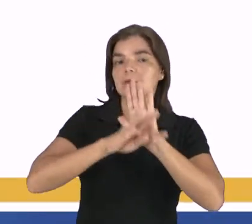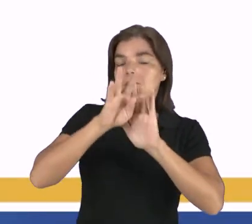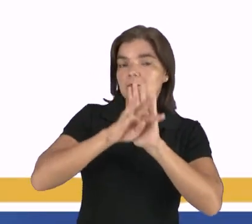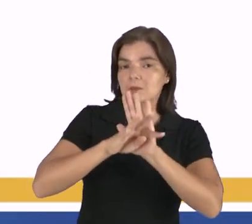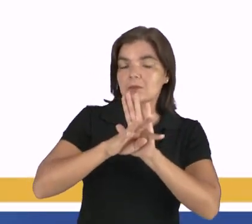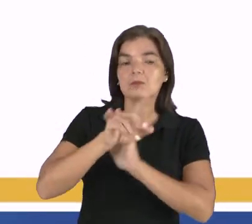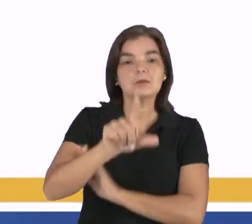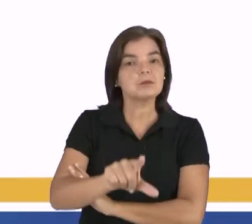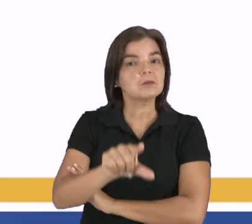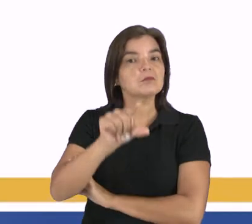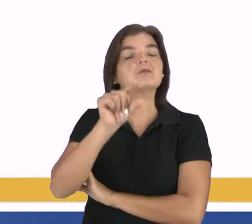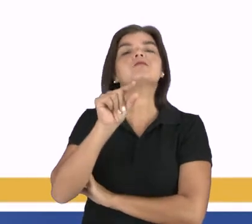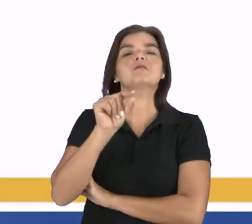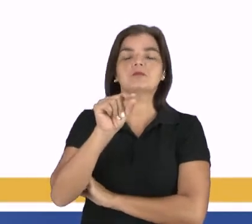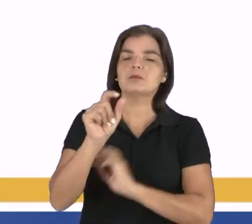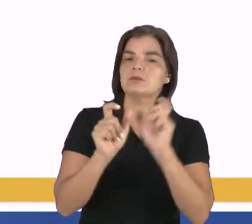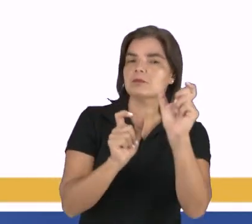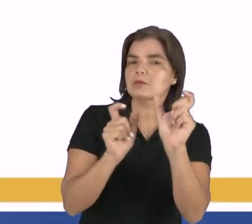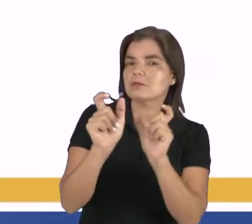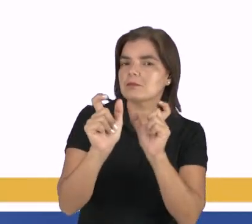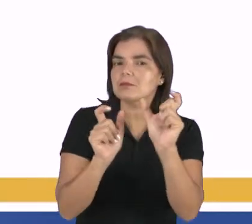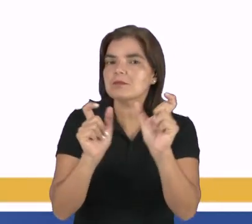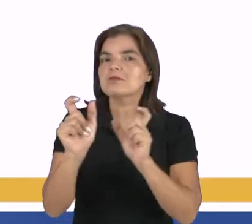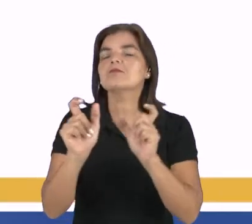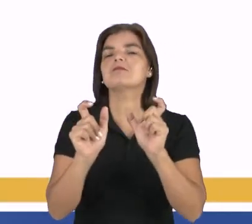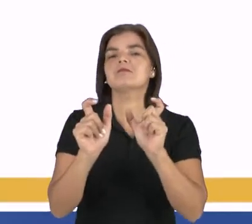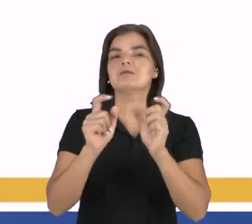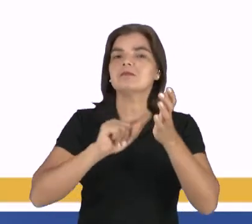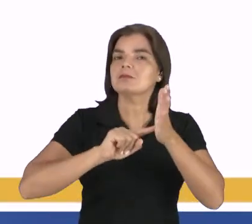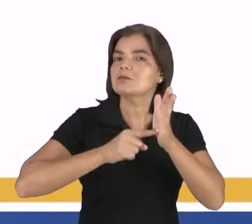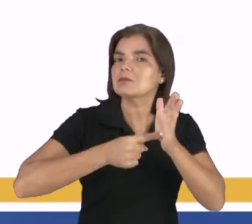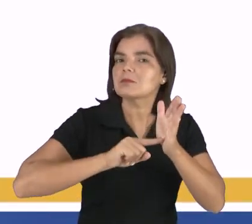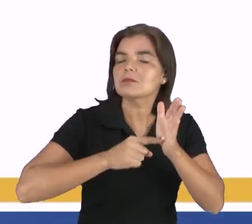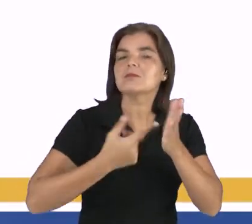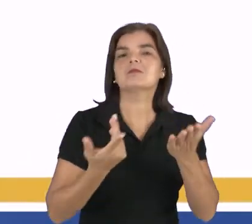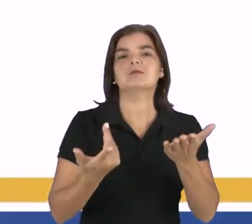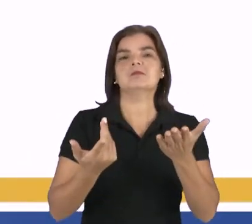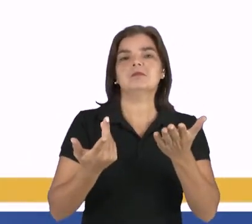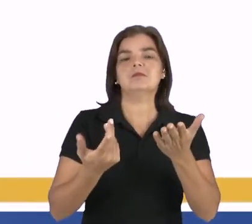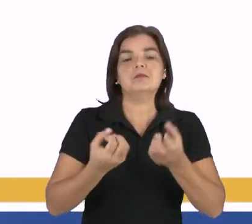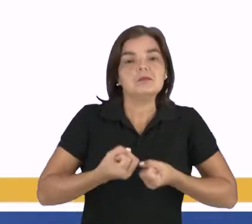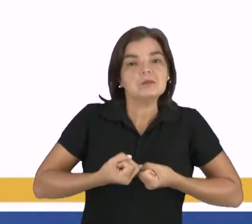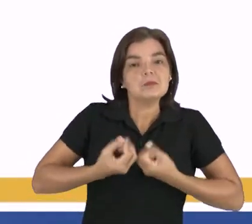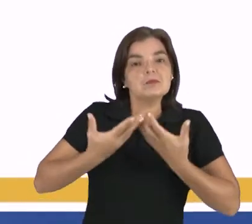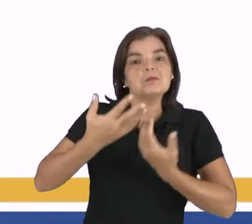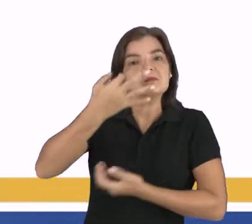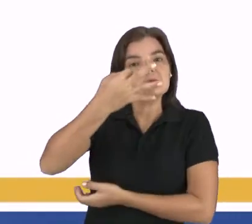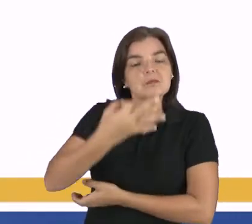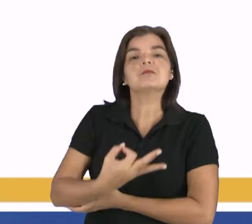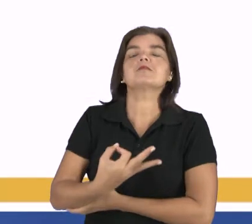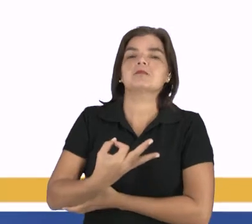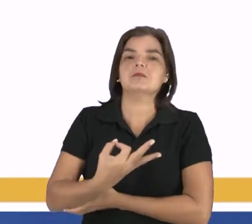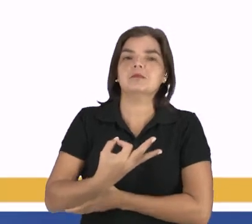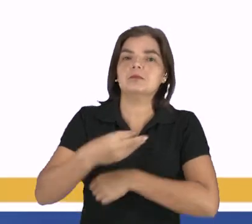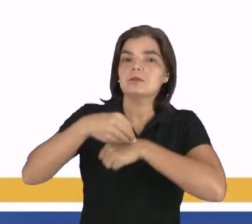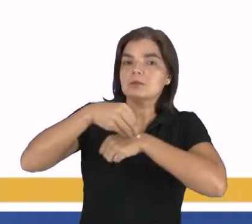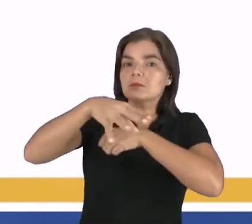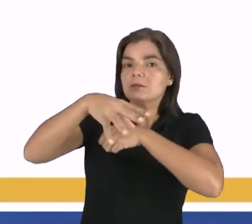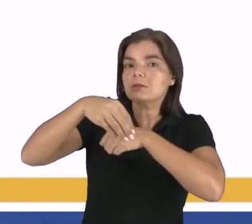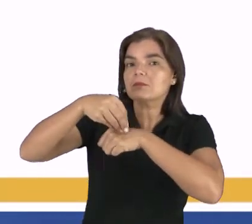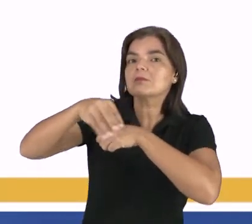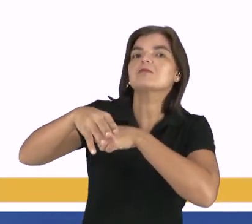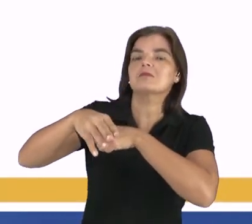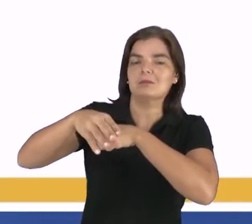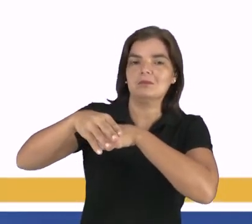que escolhemos as palavras, a pontuação, a expressão correta para